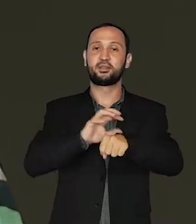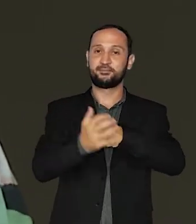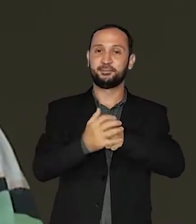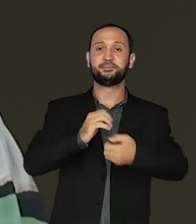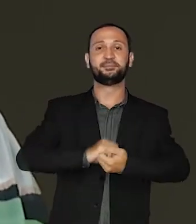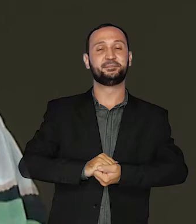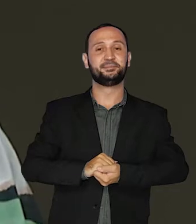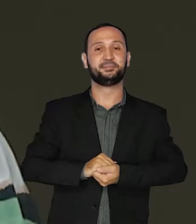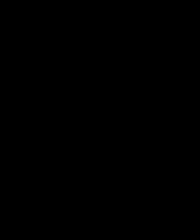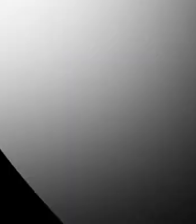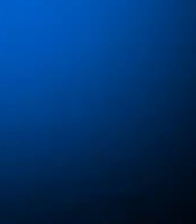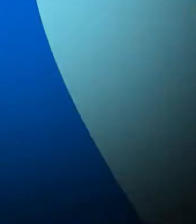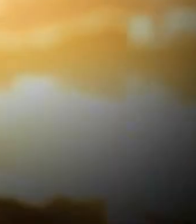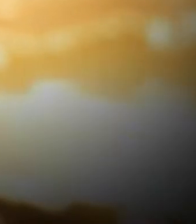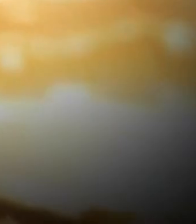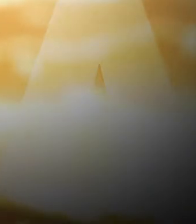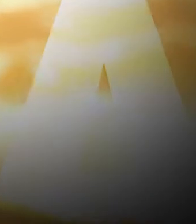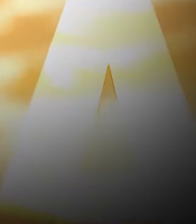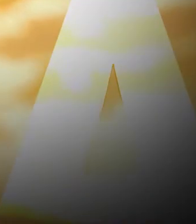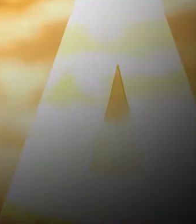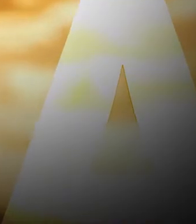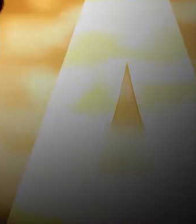causado pela pandemia.